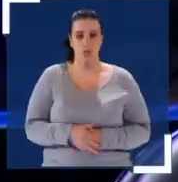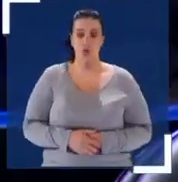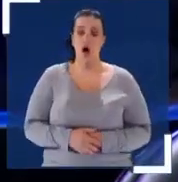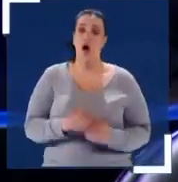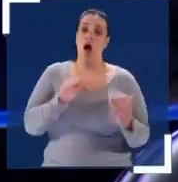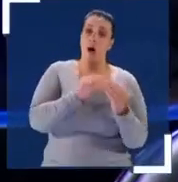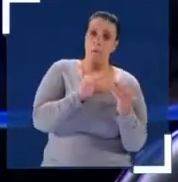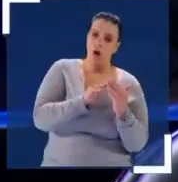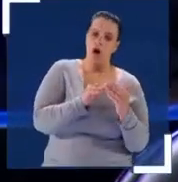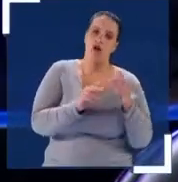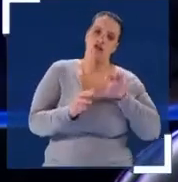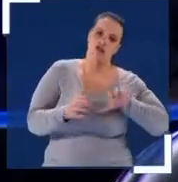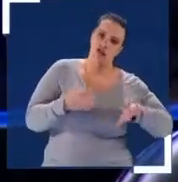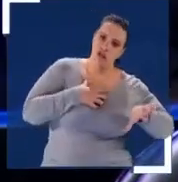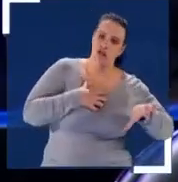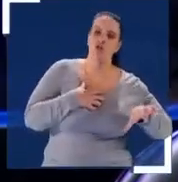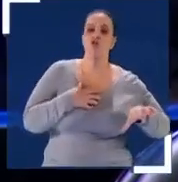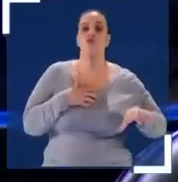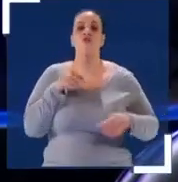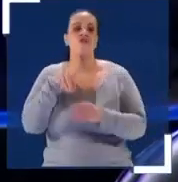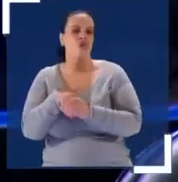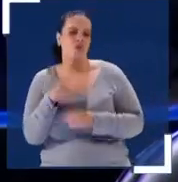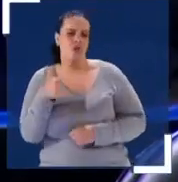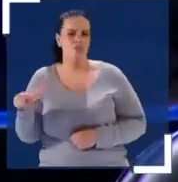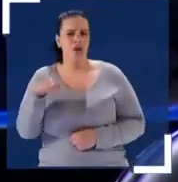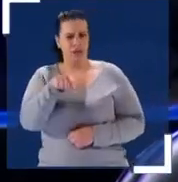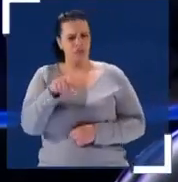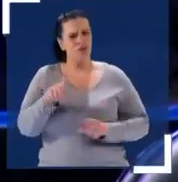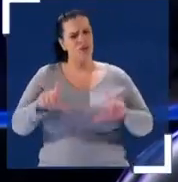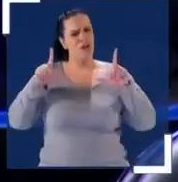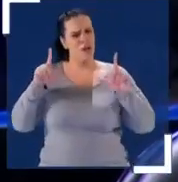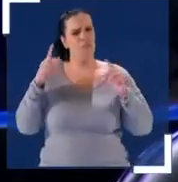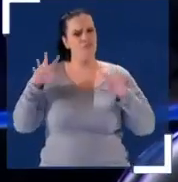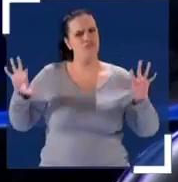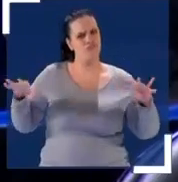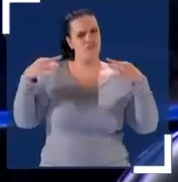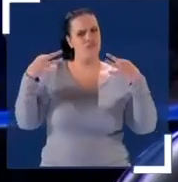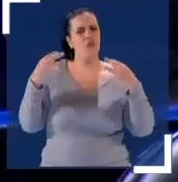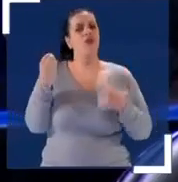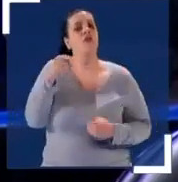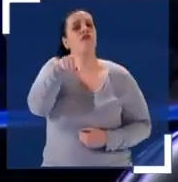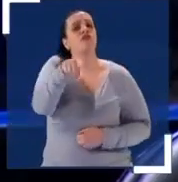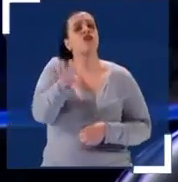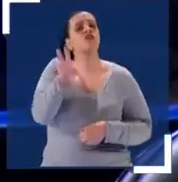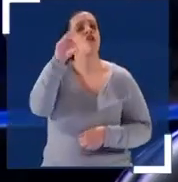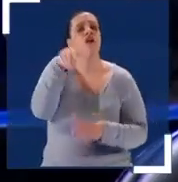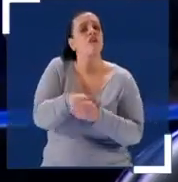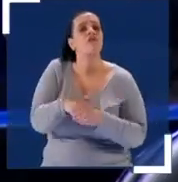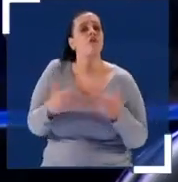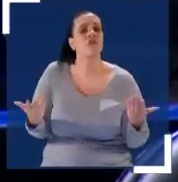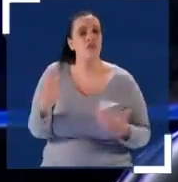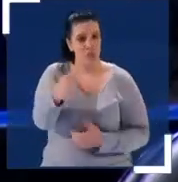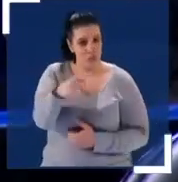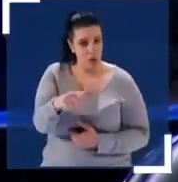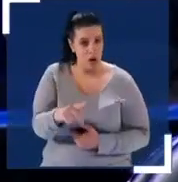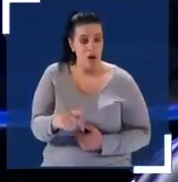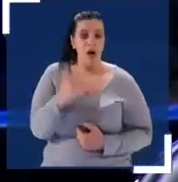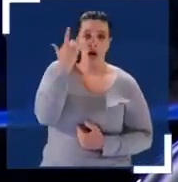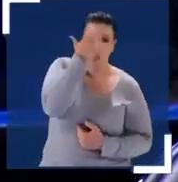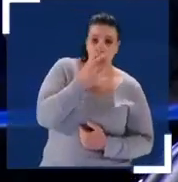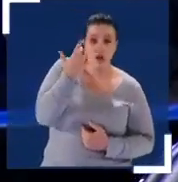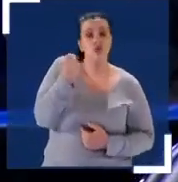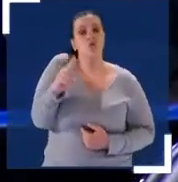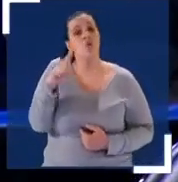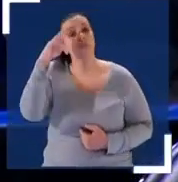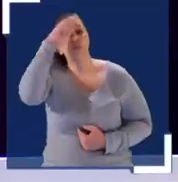coisa, votar é outra. Como o senhor é uma figura pública, eu pergunto, então, em quem o senhor vai votar para fazer essa união nacional? O senhor vai votar em Fernando Haddad ou